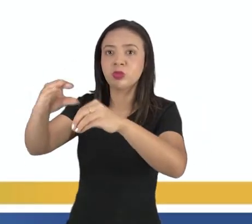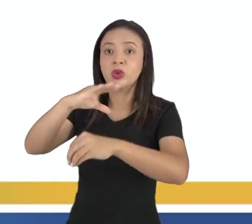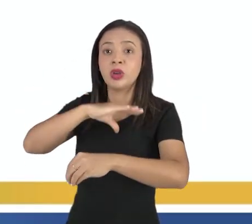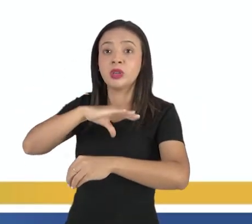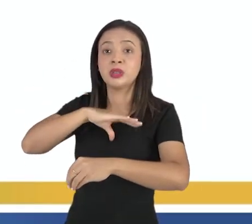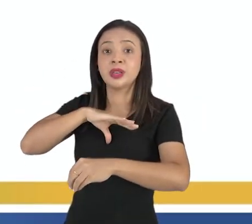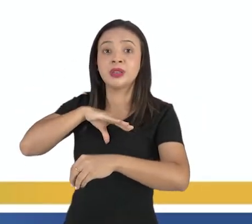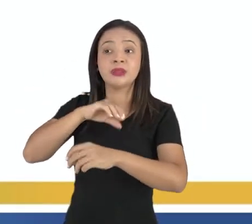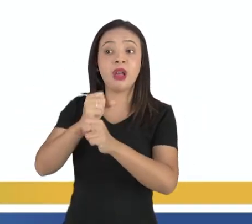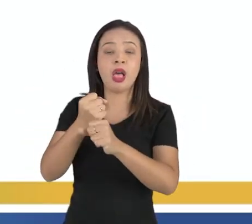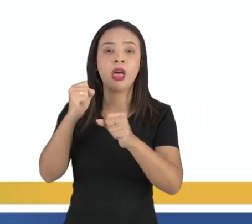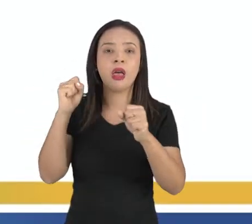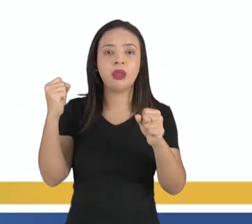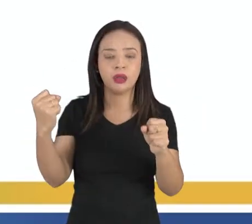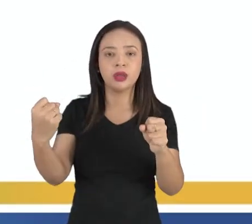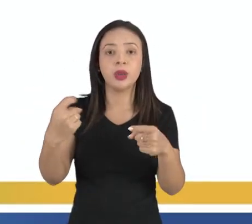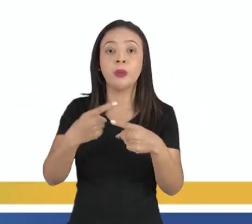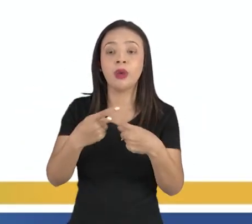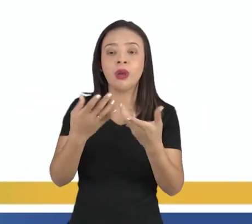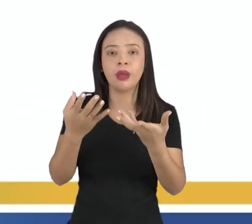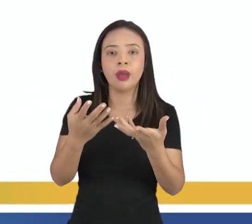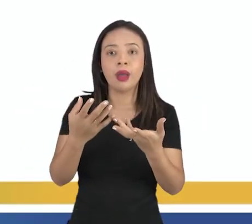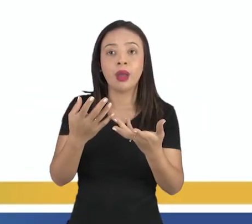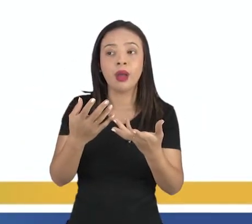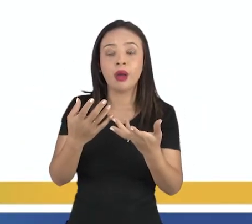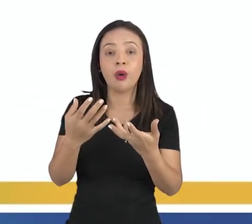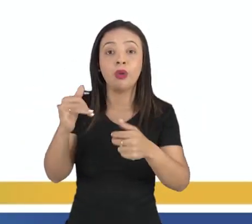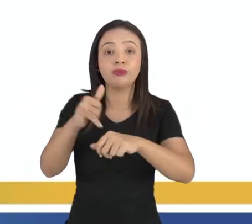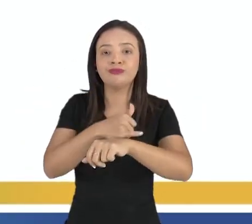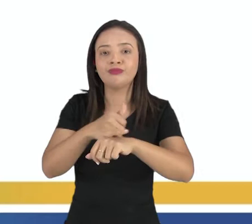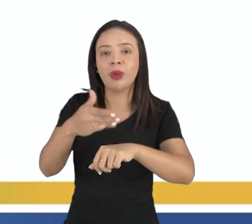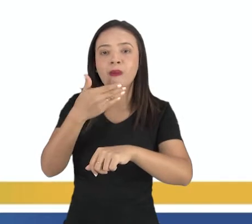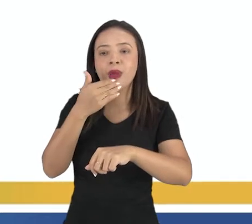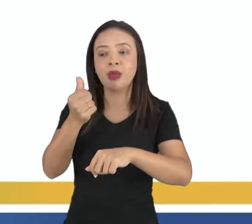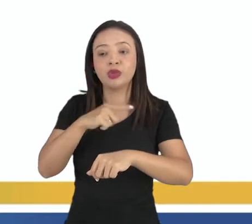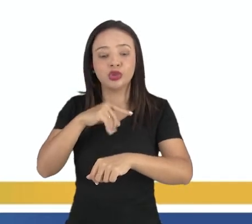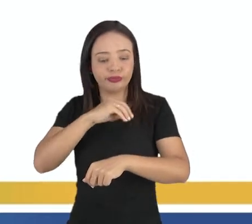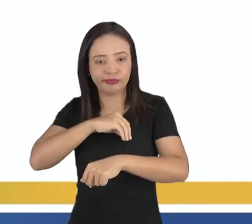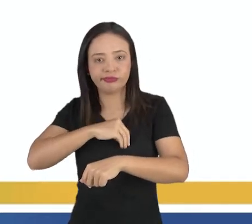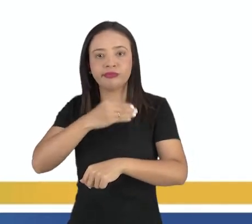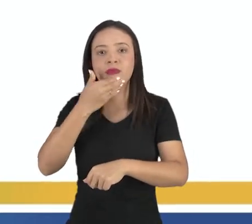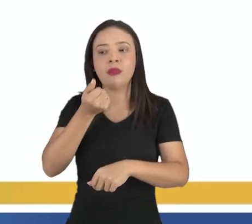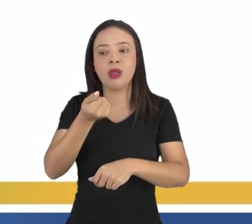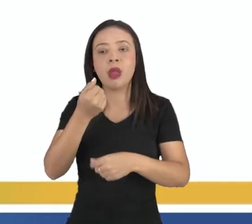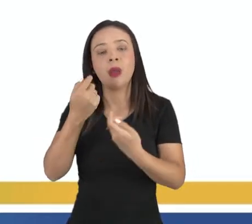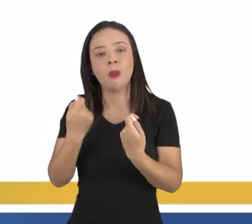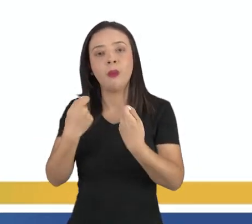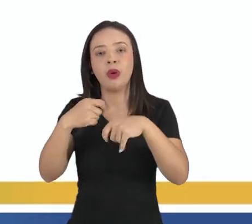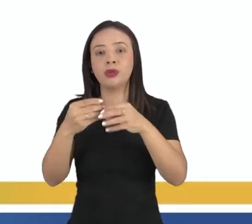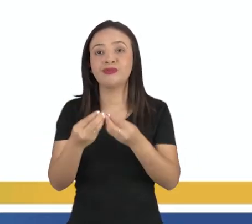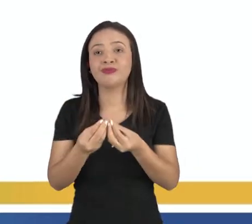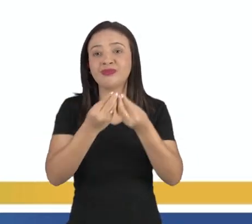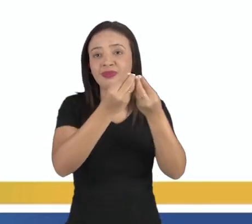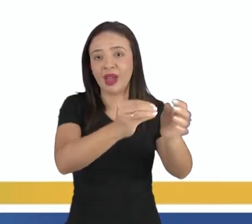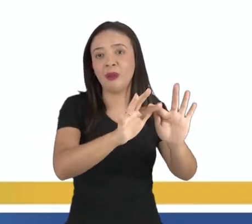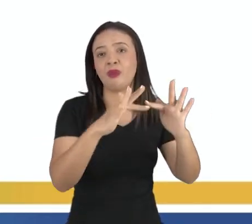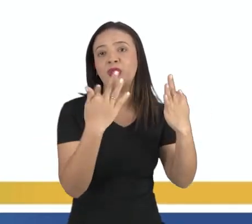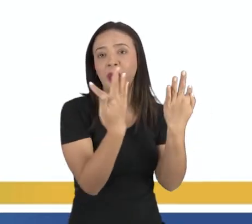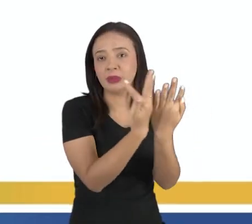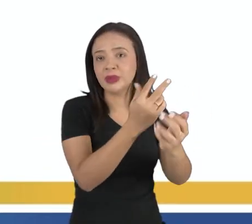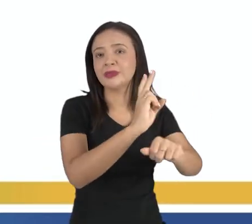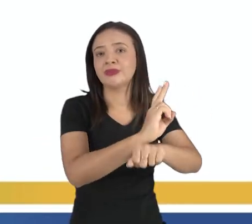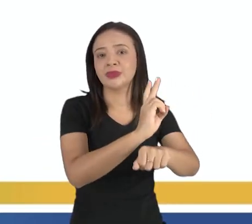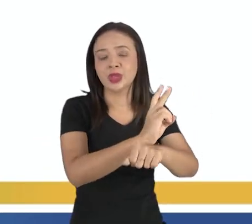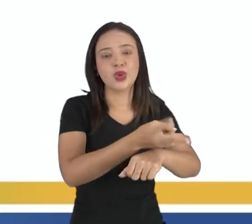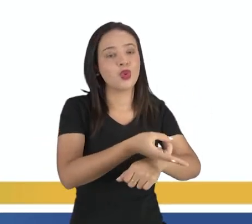busca de uma alternativa, em busca de criar pelo menos uma renda para que possa mandar para suas famílias que ainda permanecem